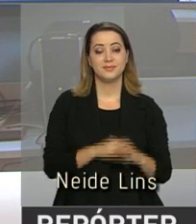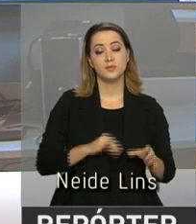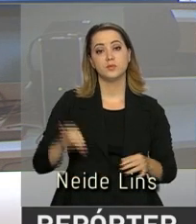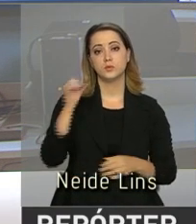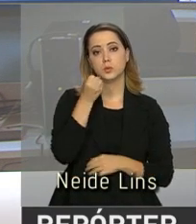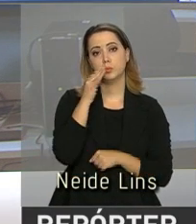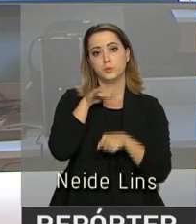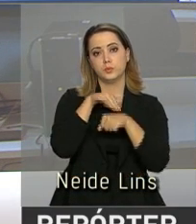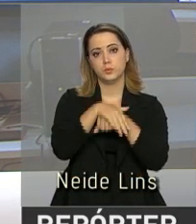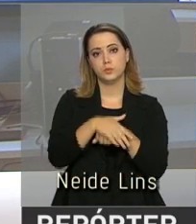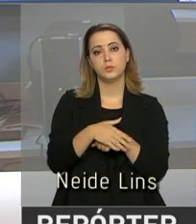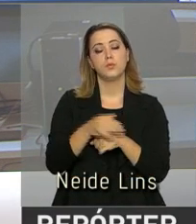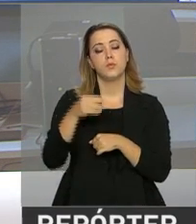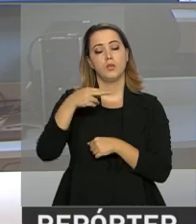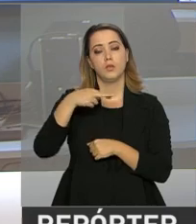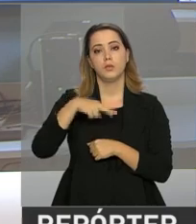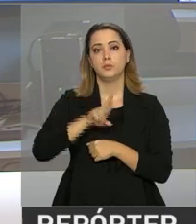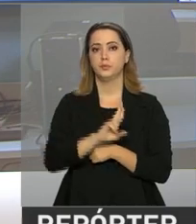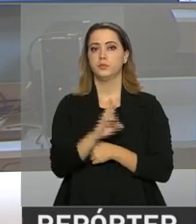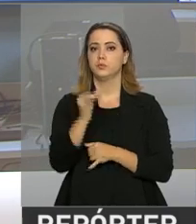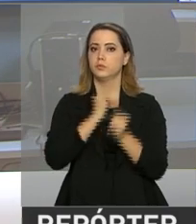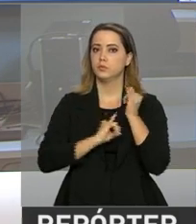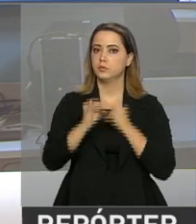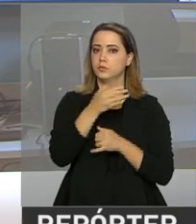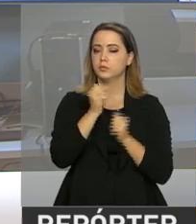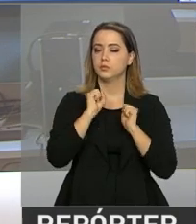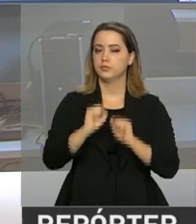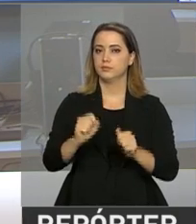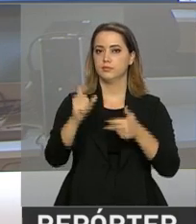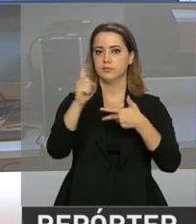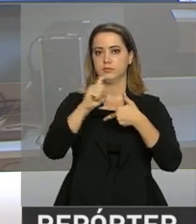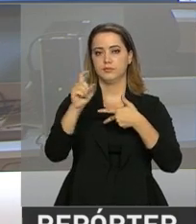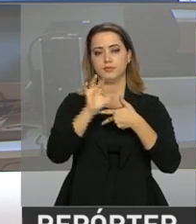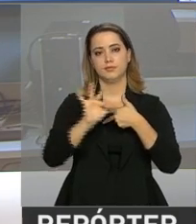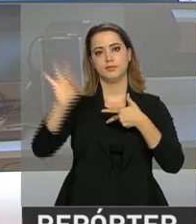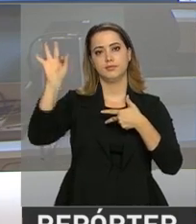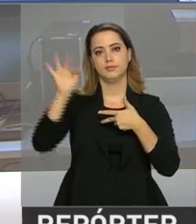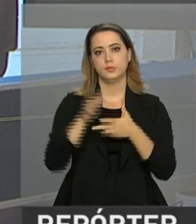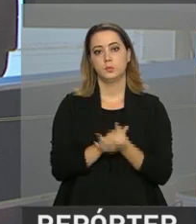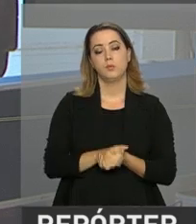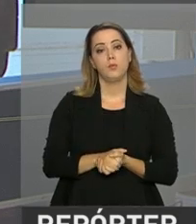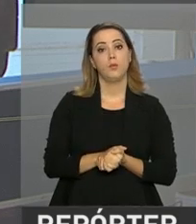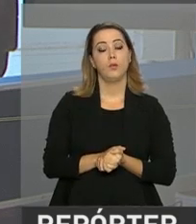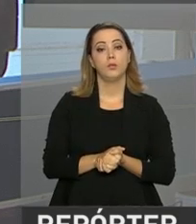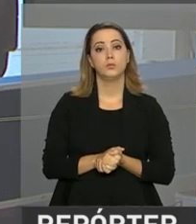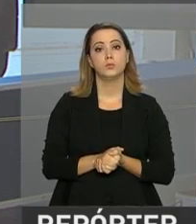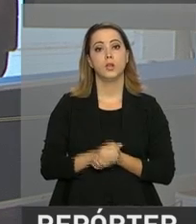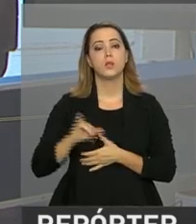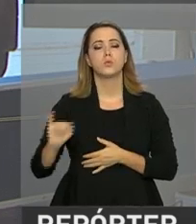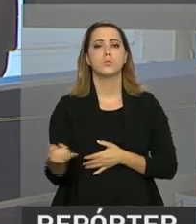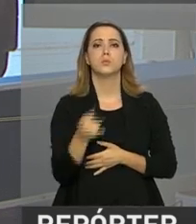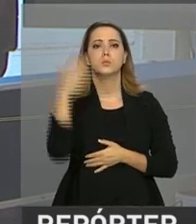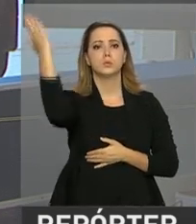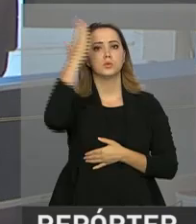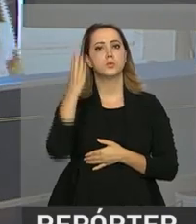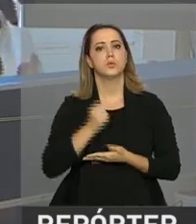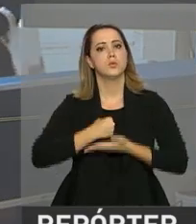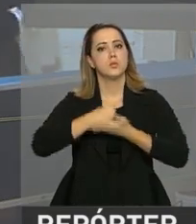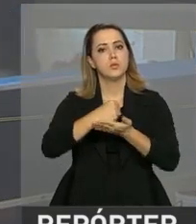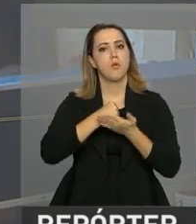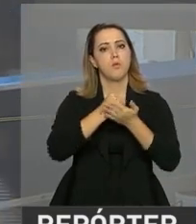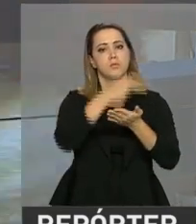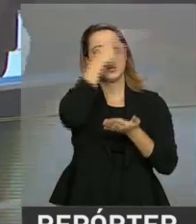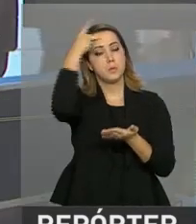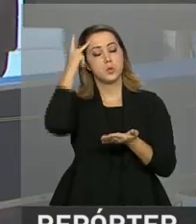Olá, boa noite. O repórter NBR está de volta com as notícias do Poder Executivo Federal. As oportunidades que o Brasil oferece